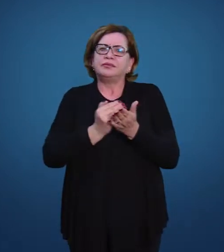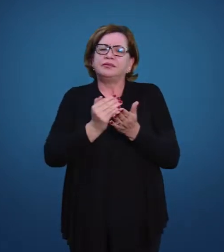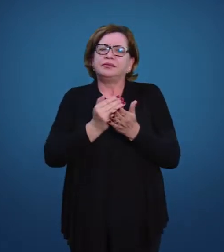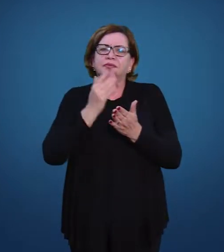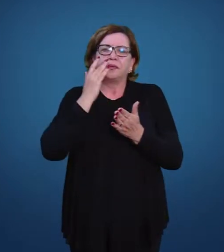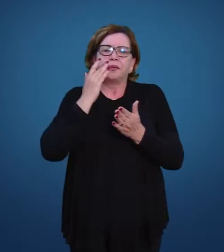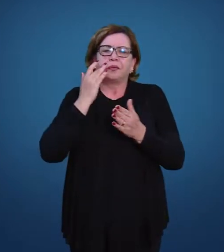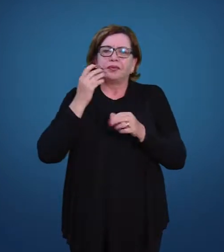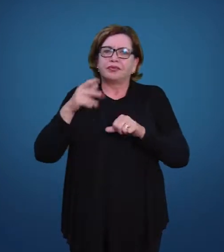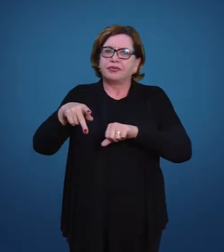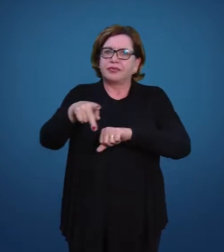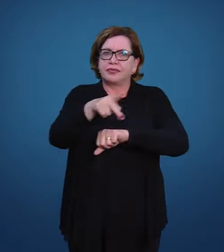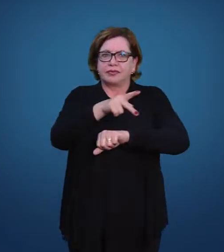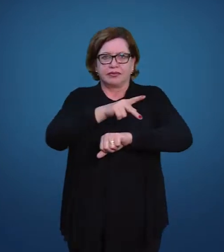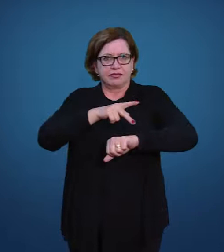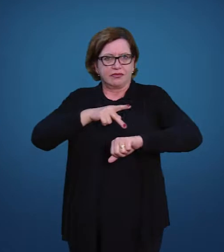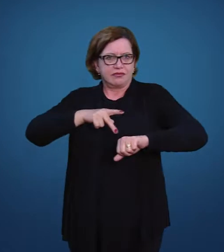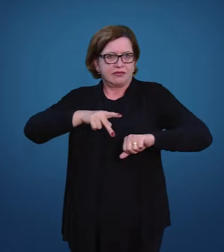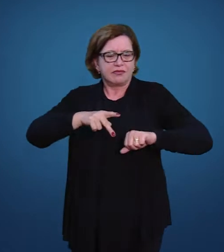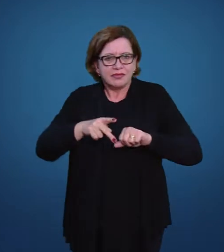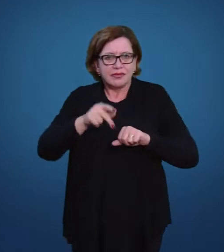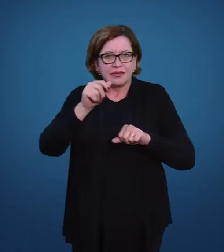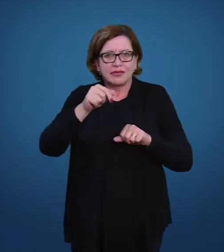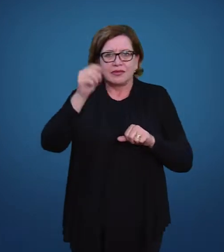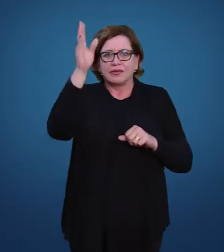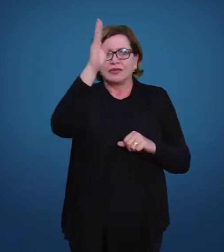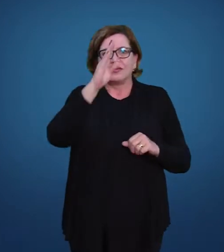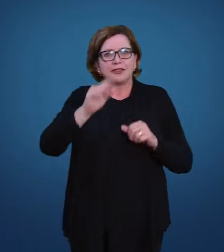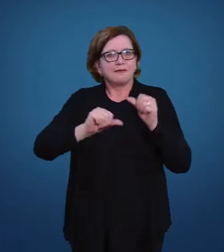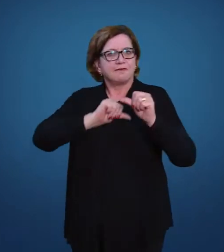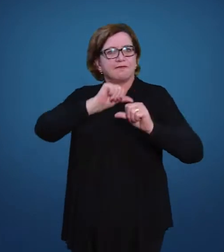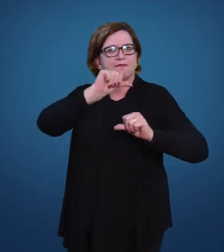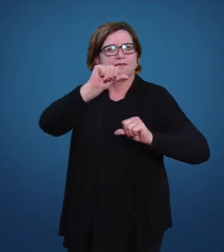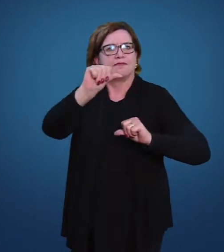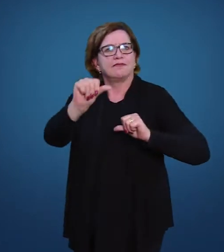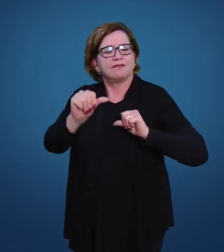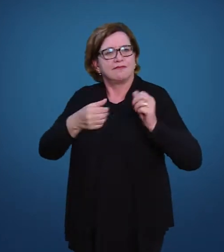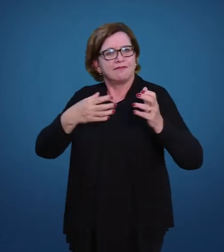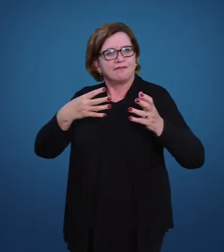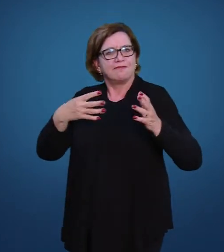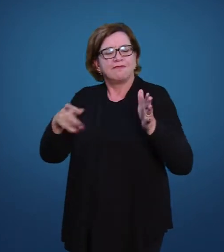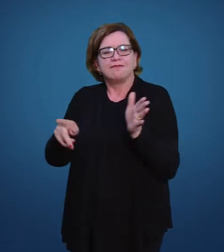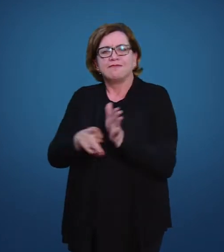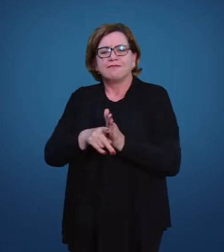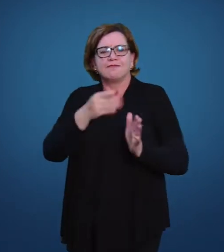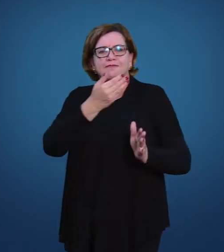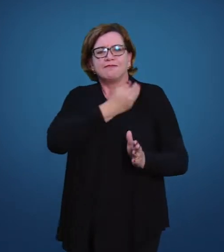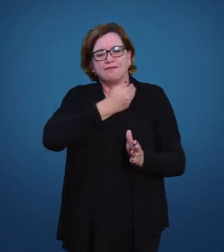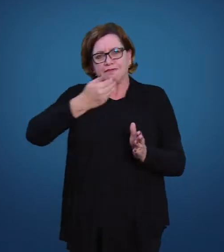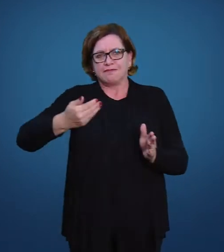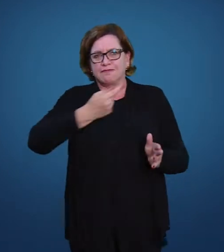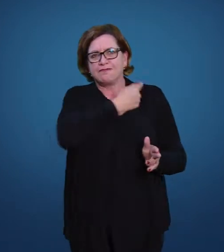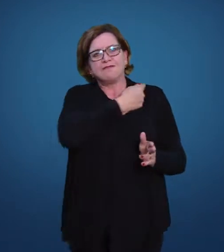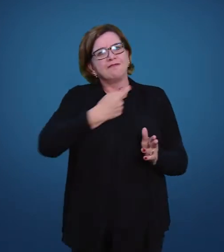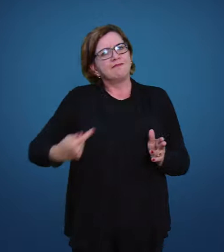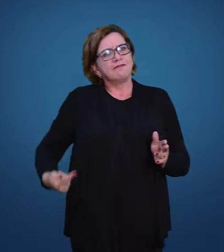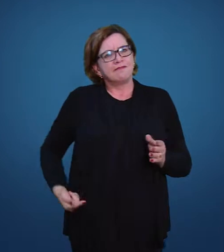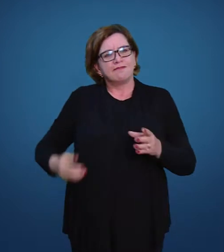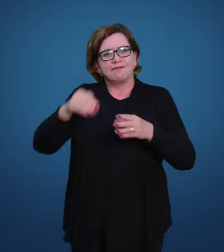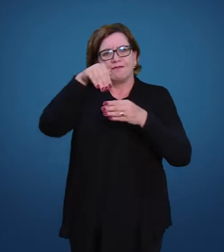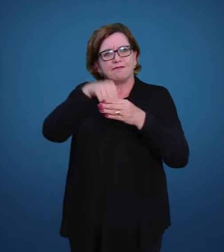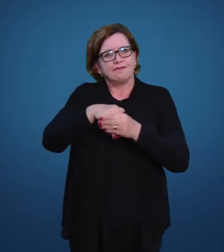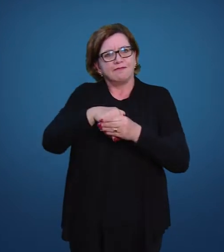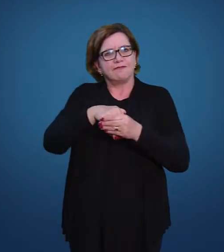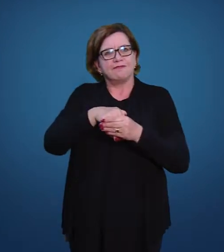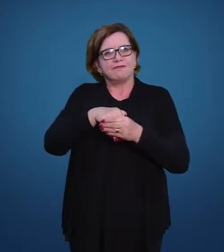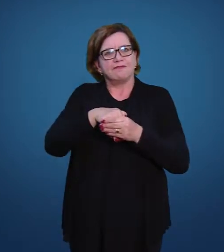quando o país em peso mudou o modelo político, mudou o governo, elegendo, né,